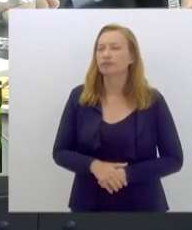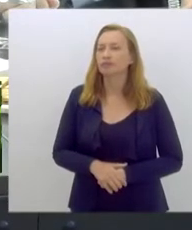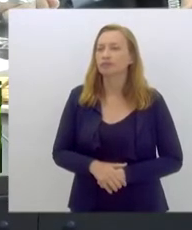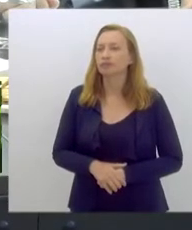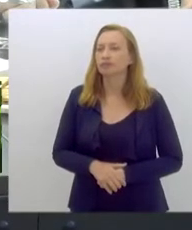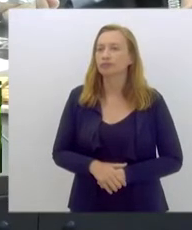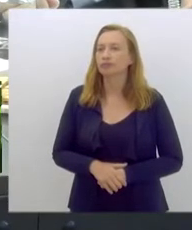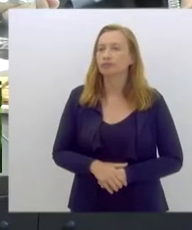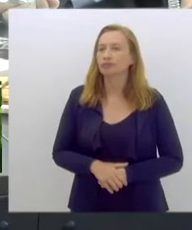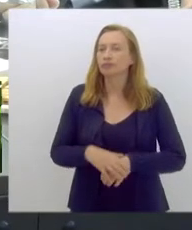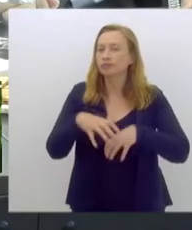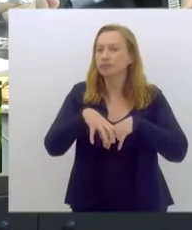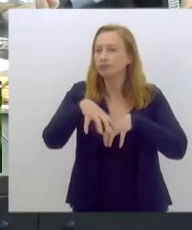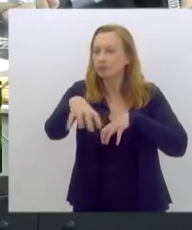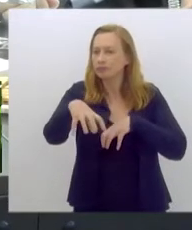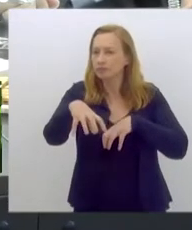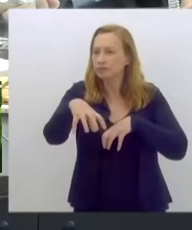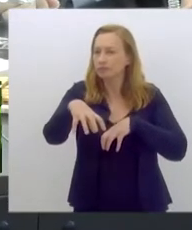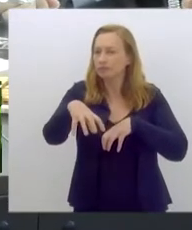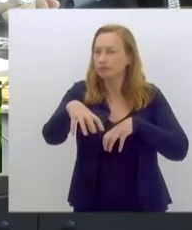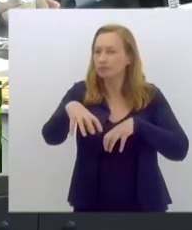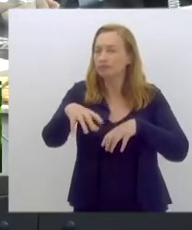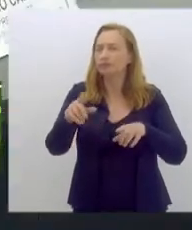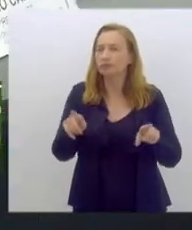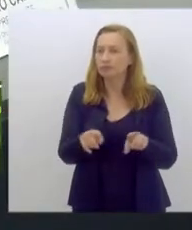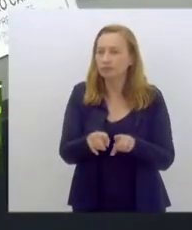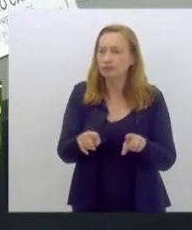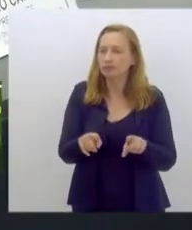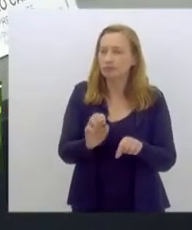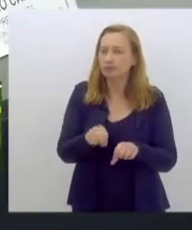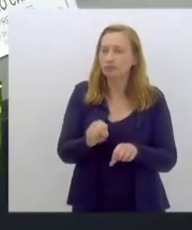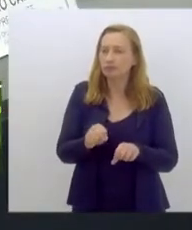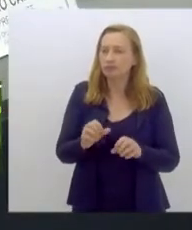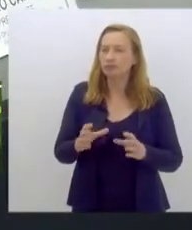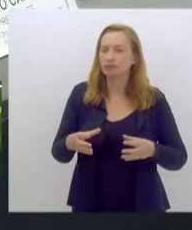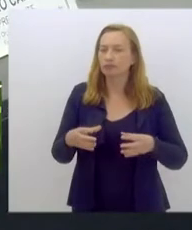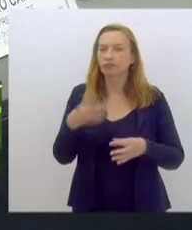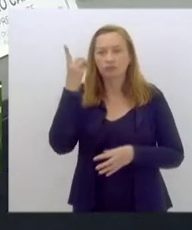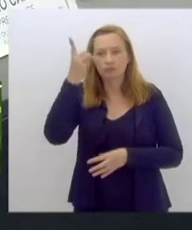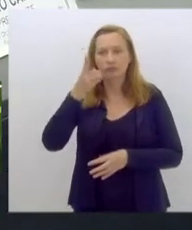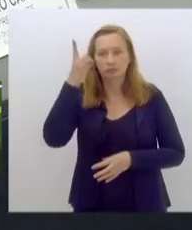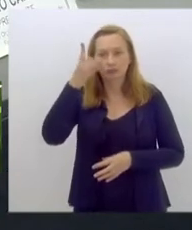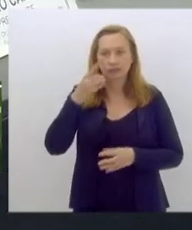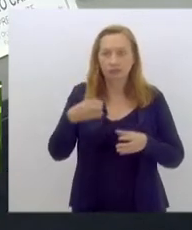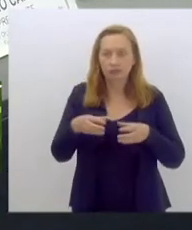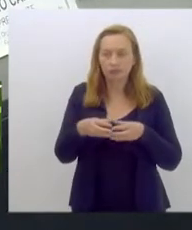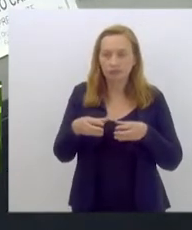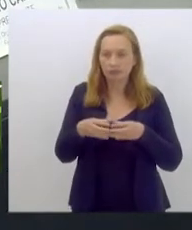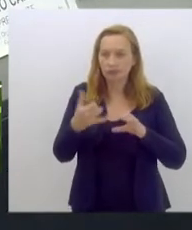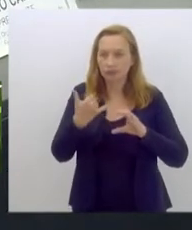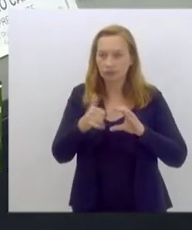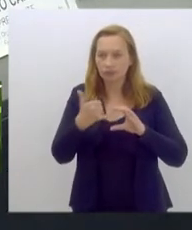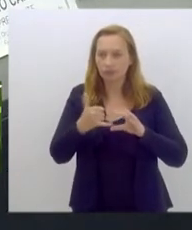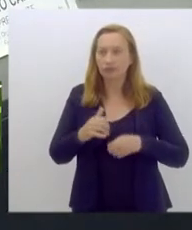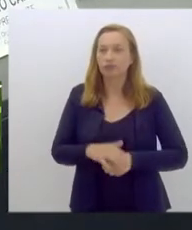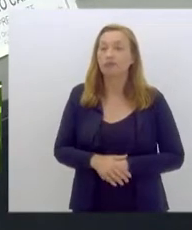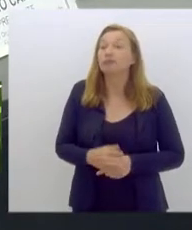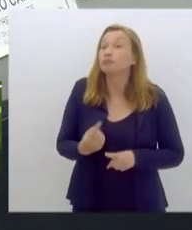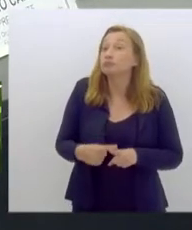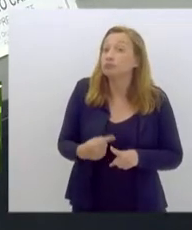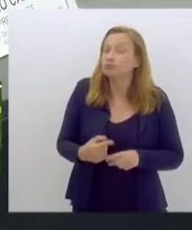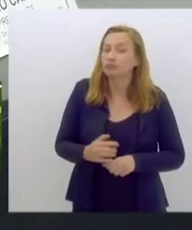é semipresencial? Sim, os deputados já estão se manifestando no grupo. Porque